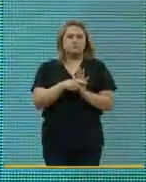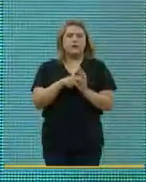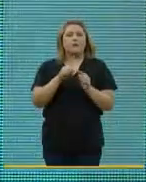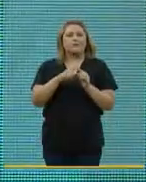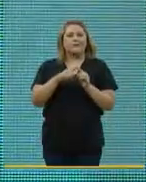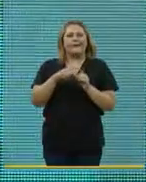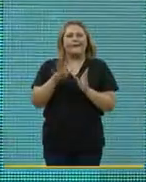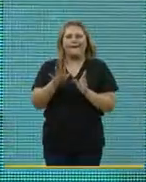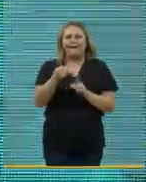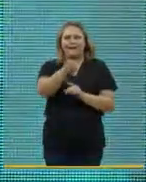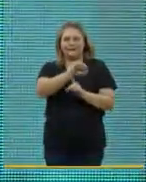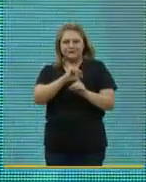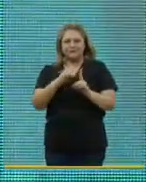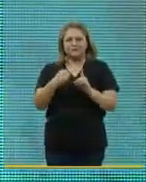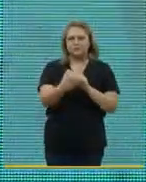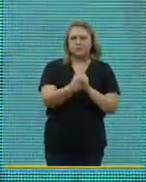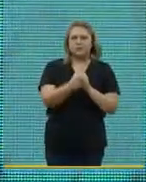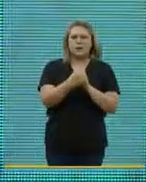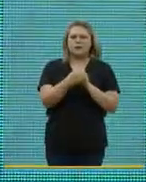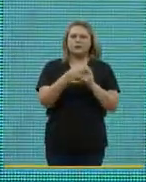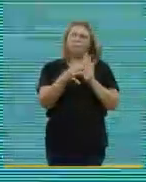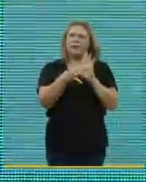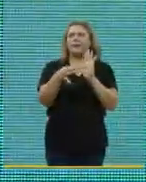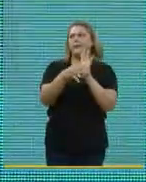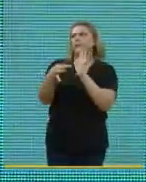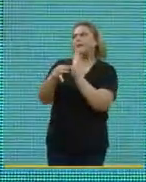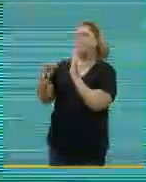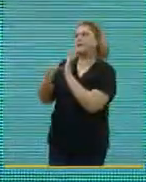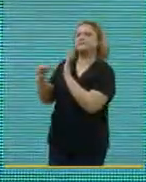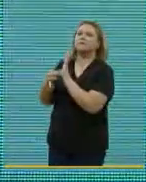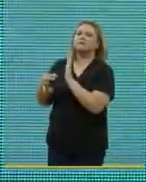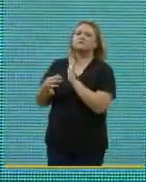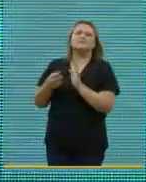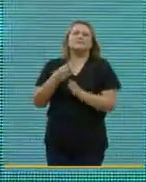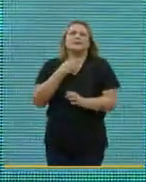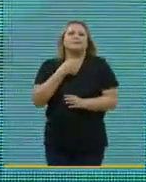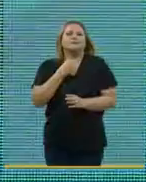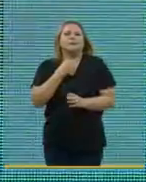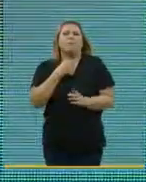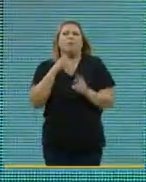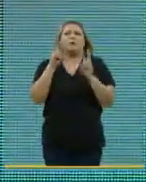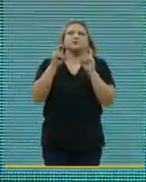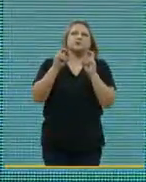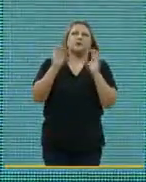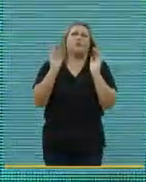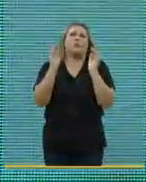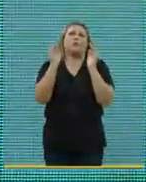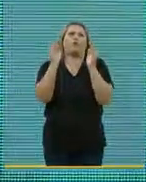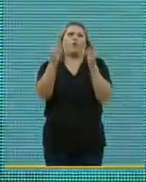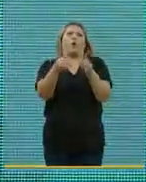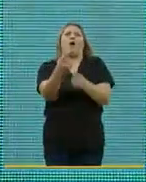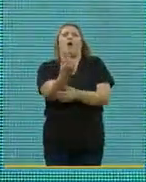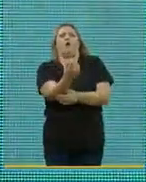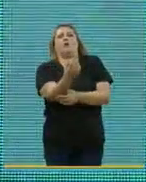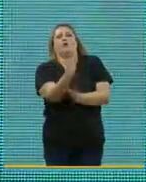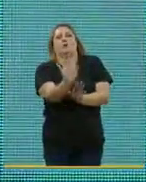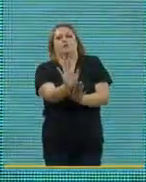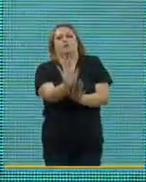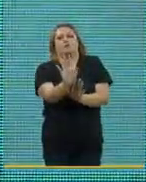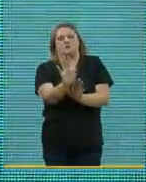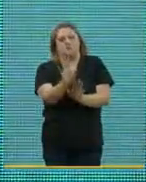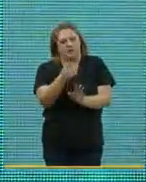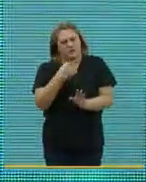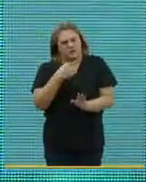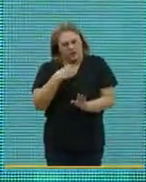sociedade em última análise não se pode adquirir lizar um tema por outro lado eu defendo